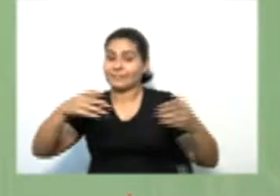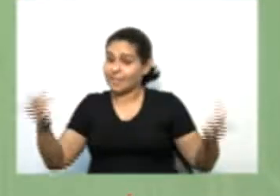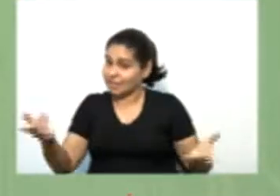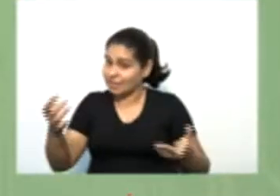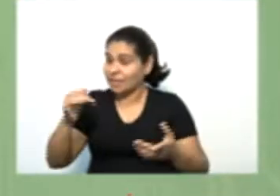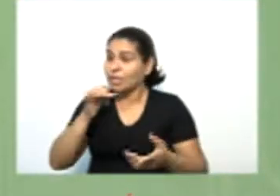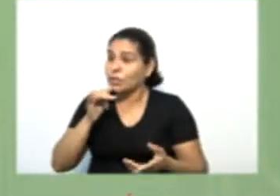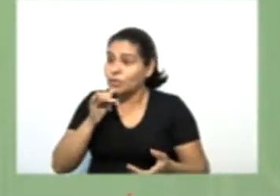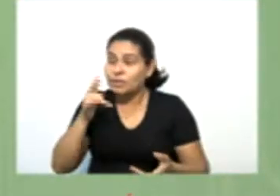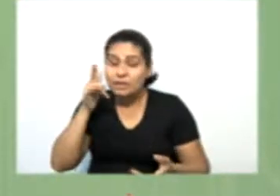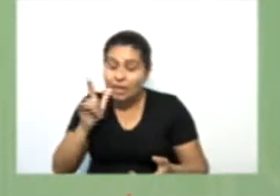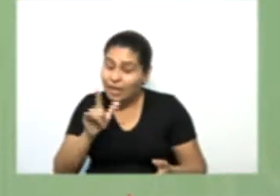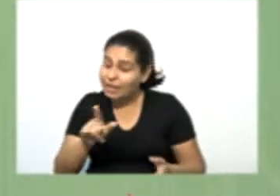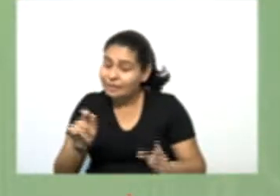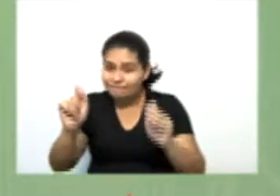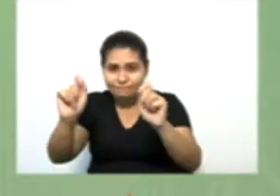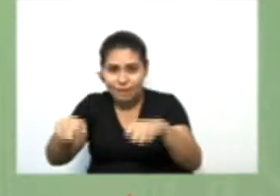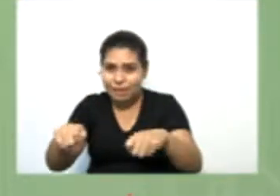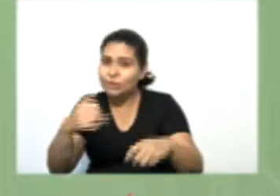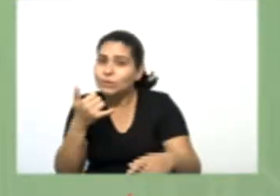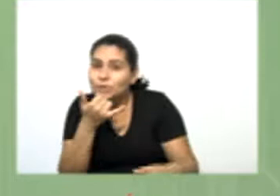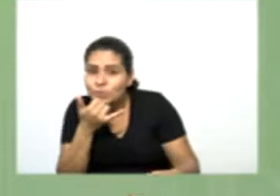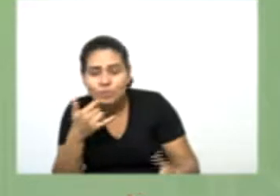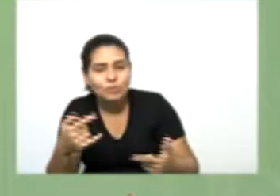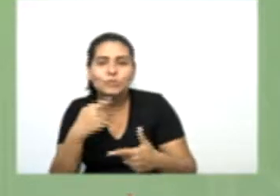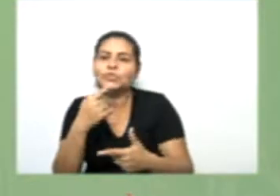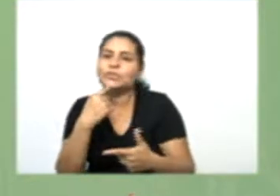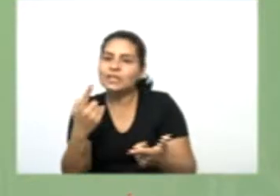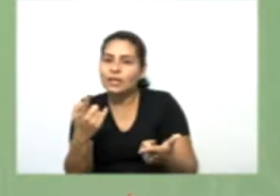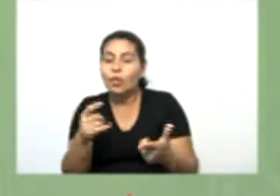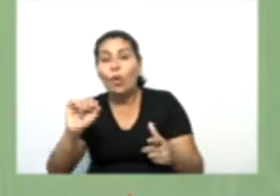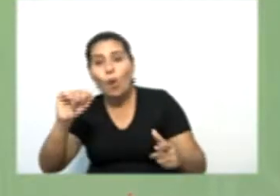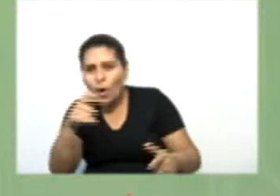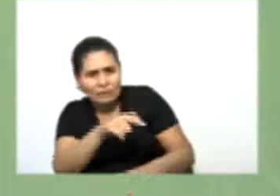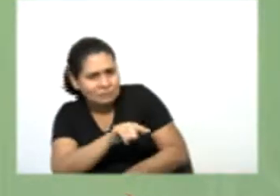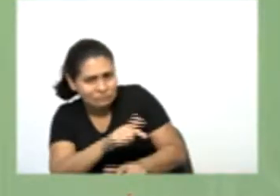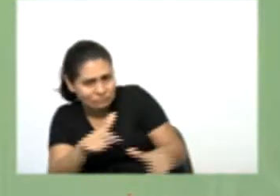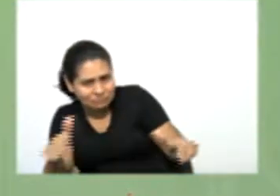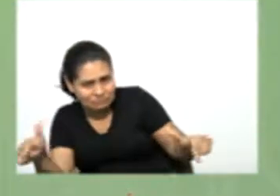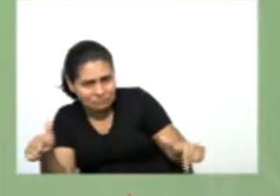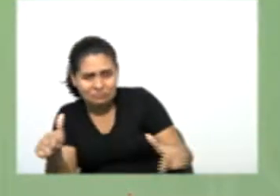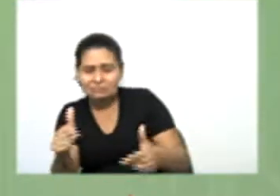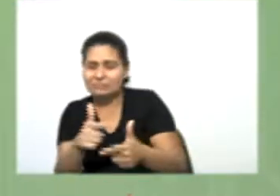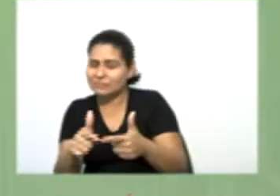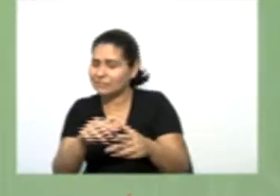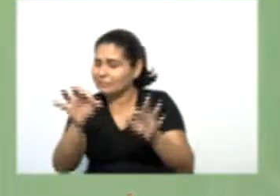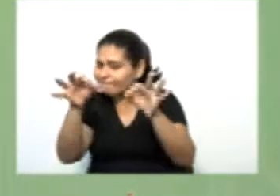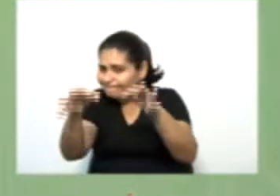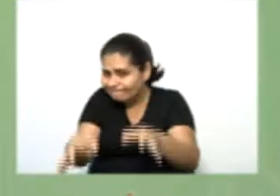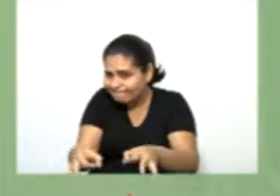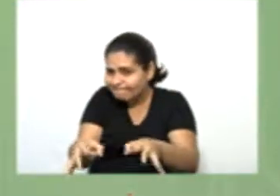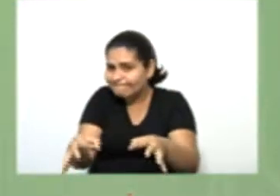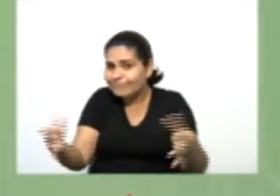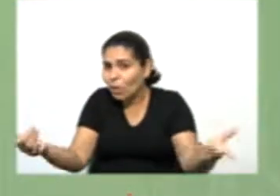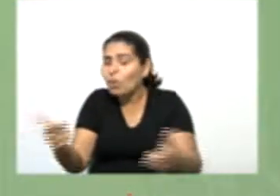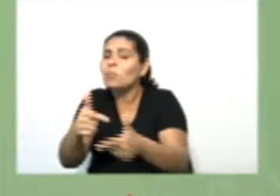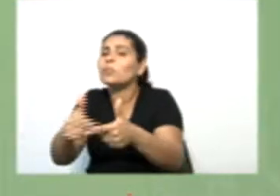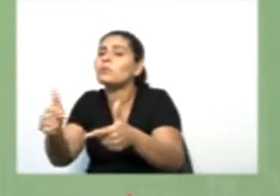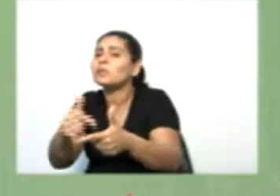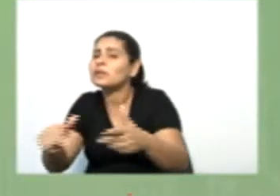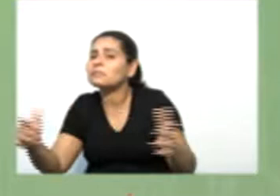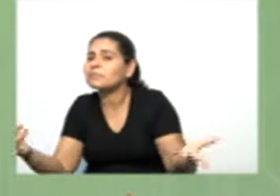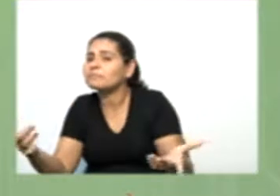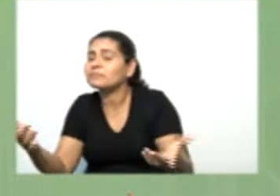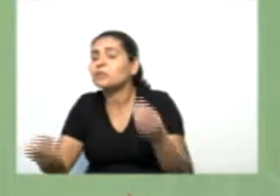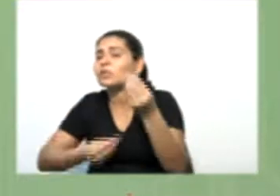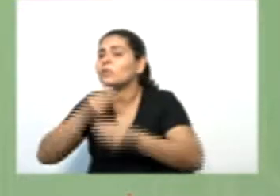Seu resultado não satisfaz plenamente. Seu resultado também pode não resolver o